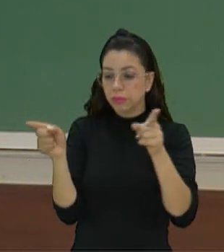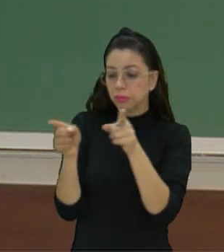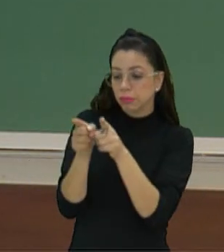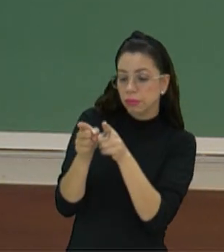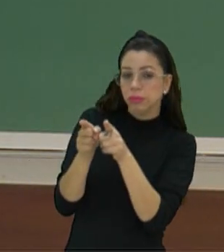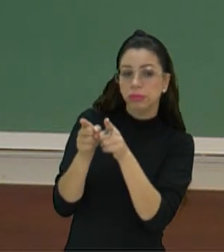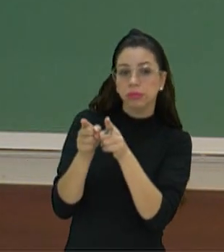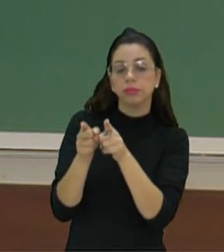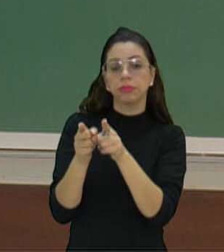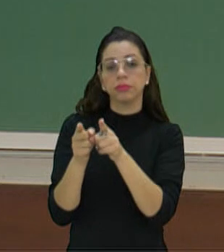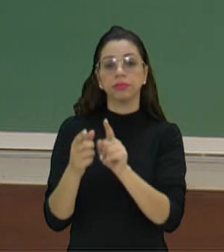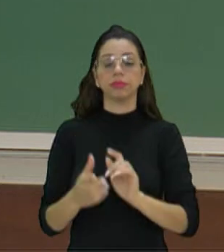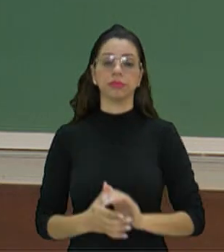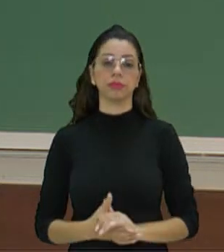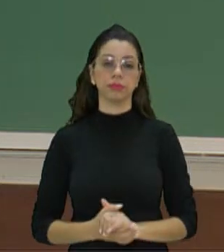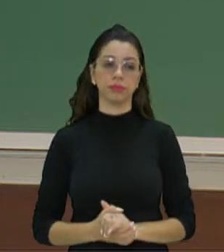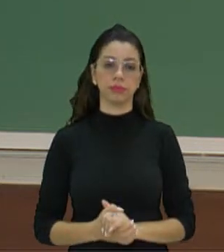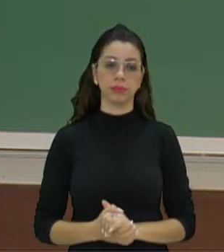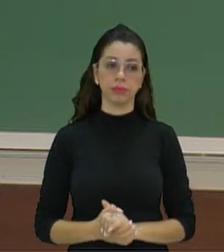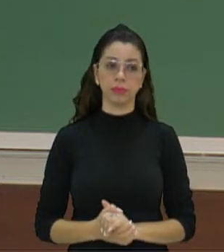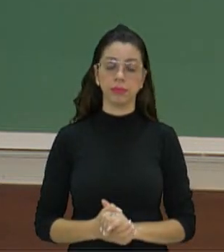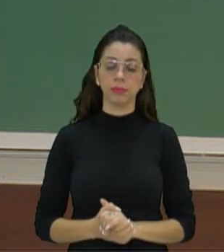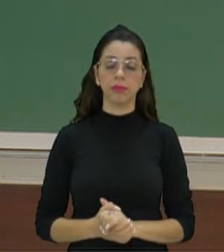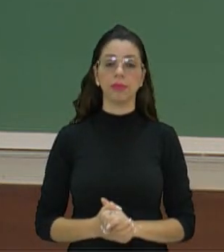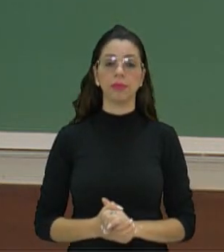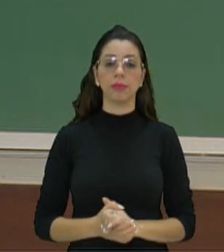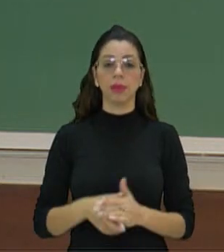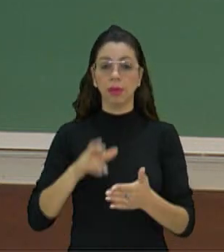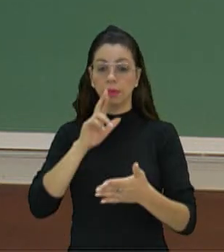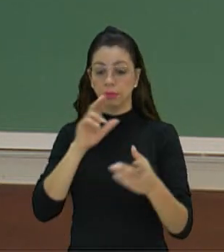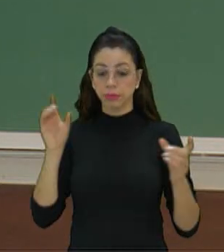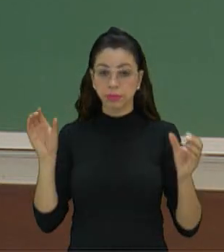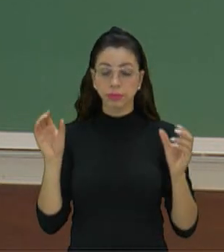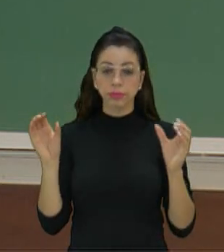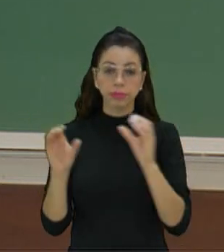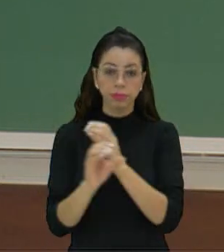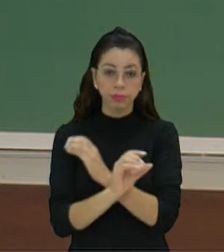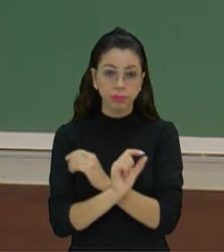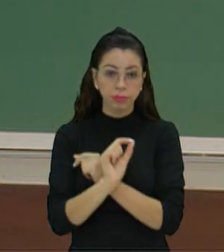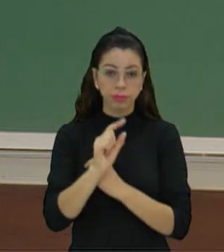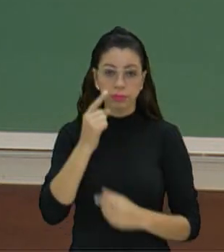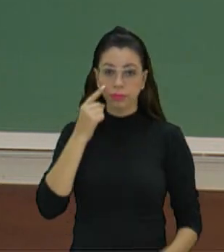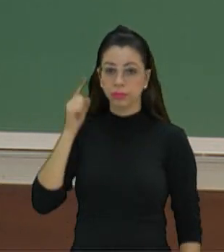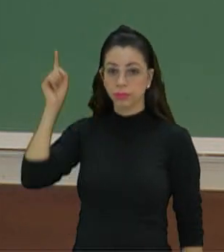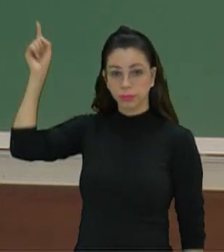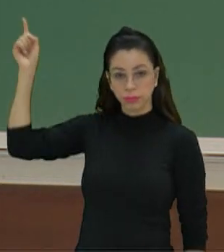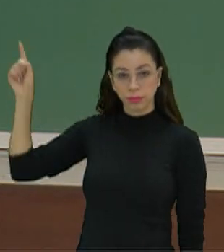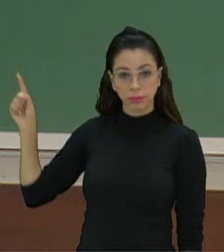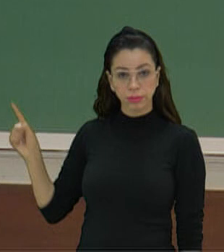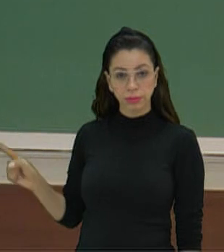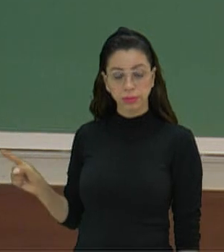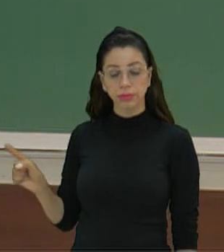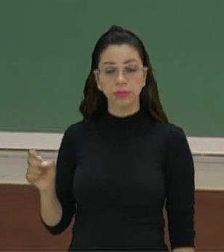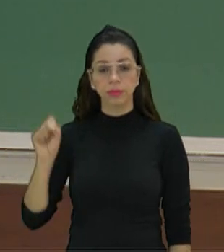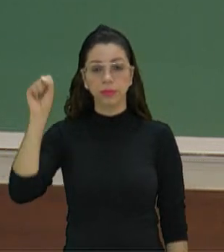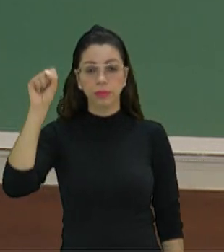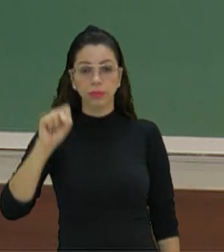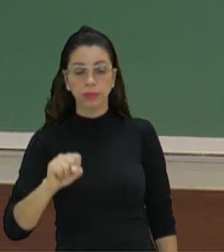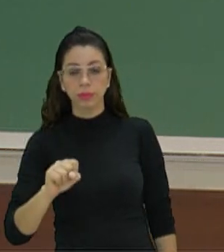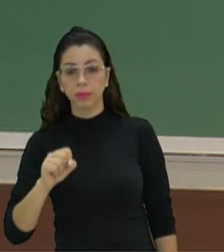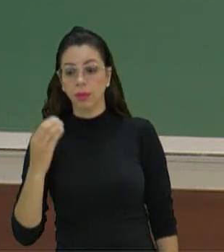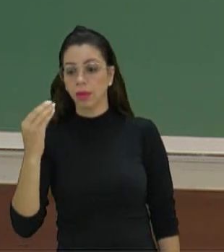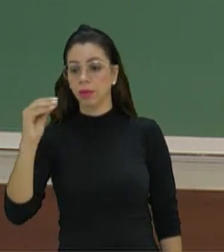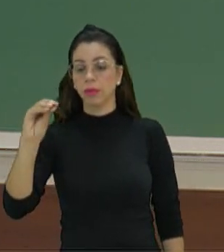do or no, I don't. Mas a resposta completa vale ressaltar. Se é uma resposta afirmativa, o do ele não